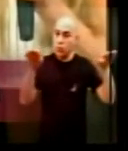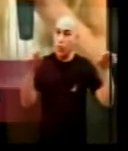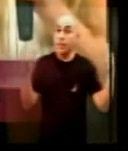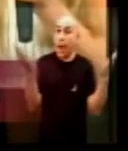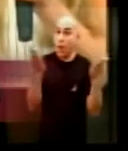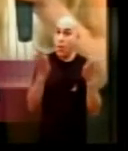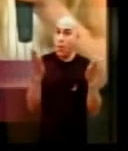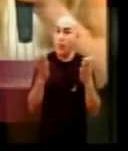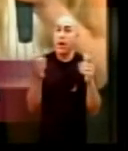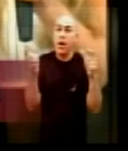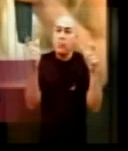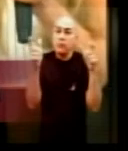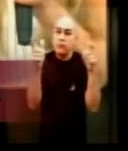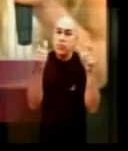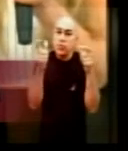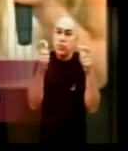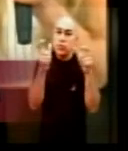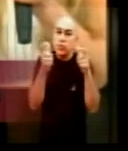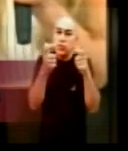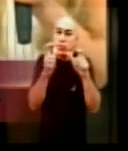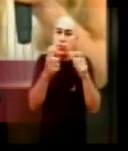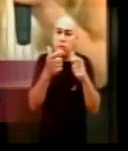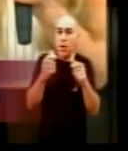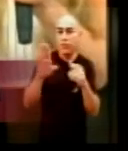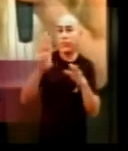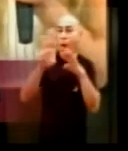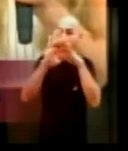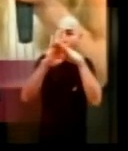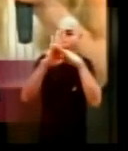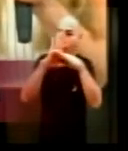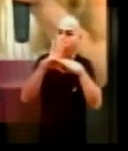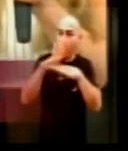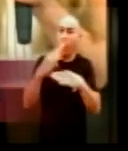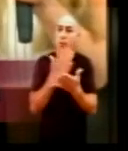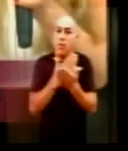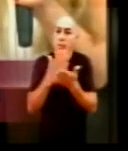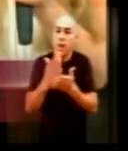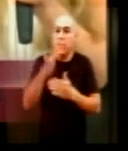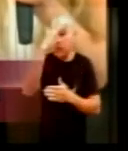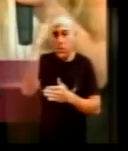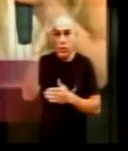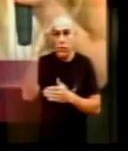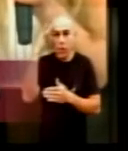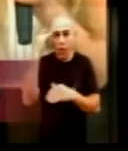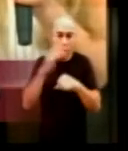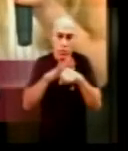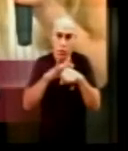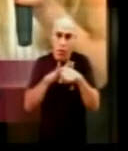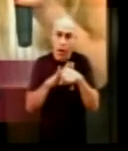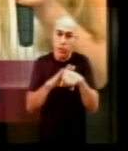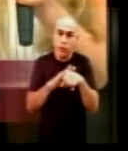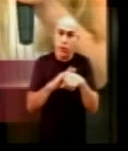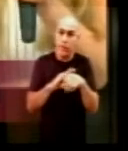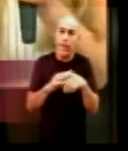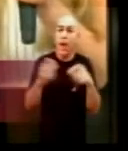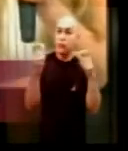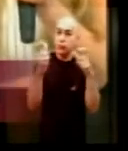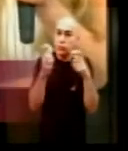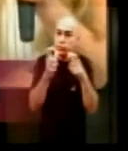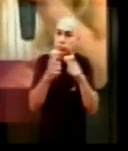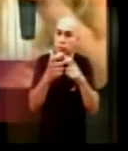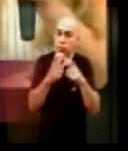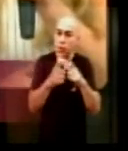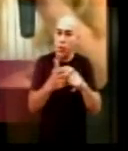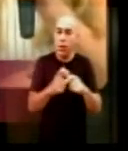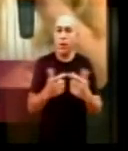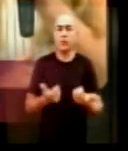uma redução leve, instável para o momento, mas ainda uma breve redução, o que é bastante importante para nós, em termos